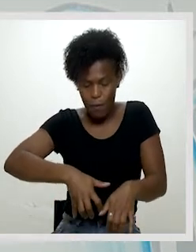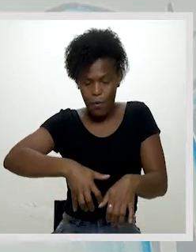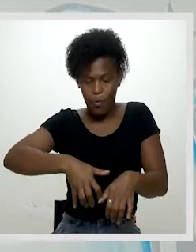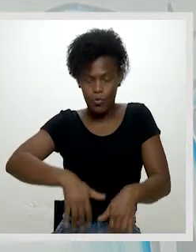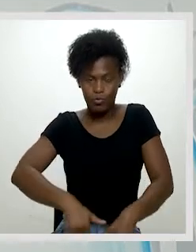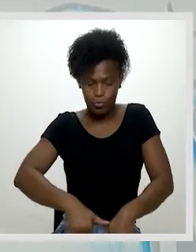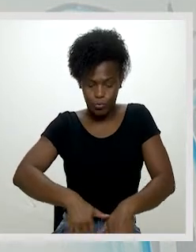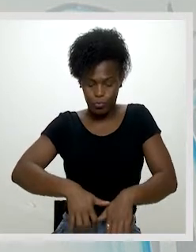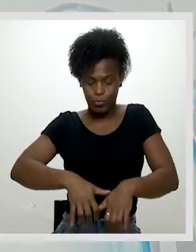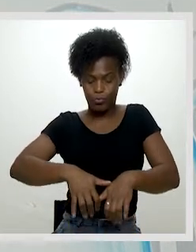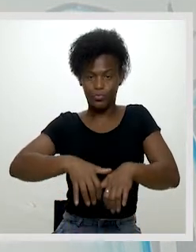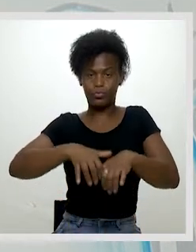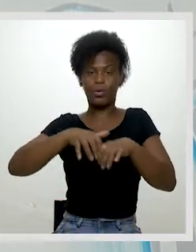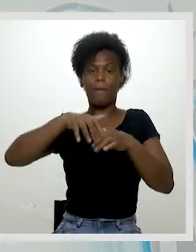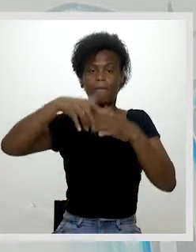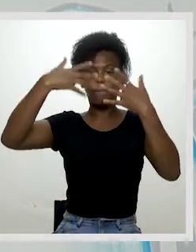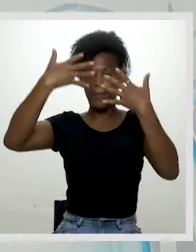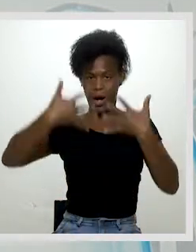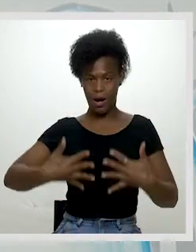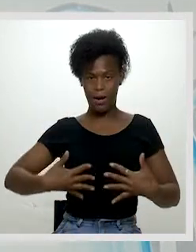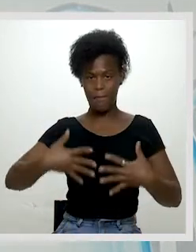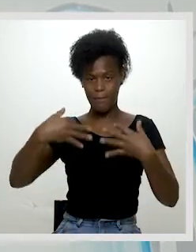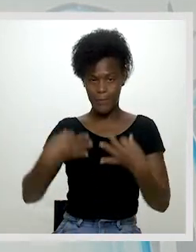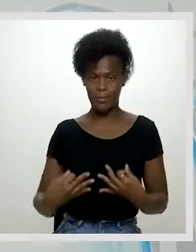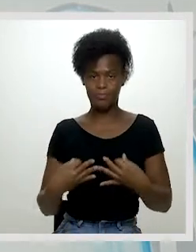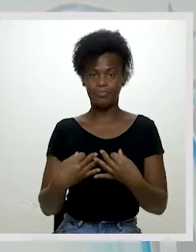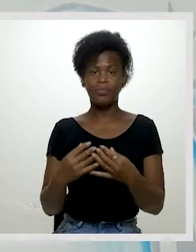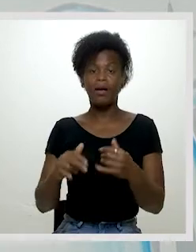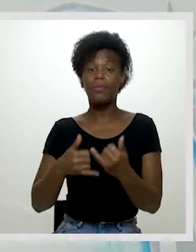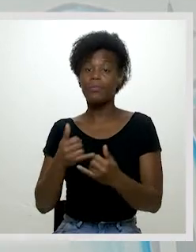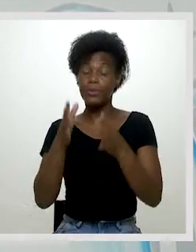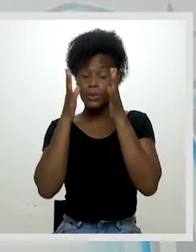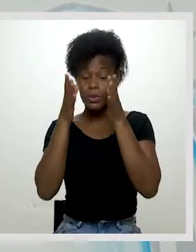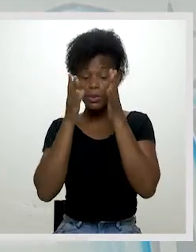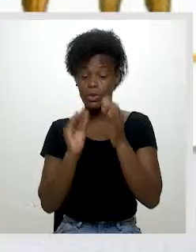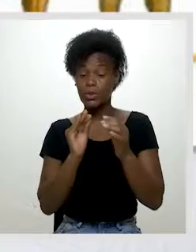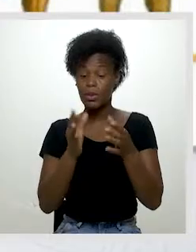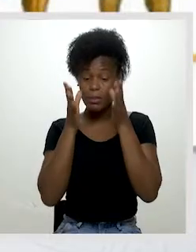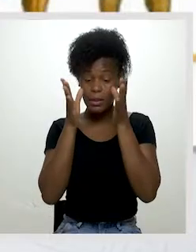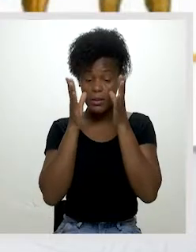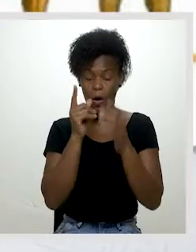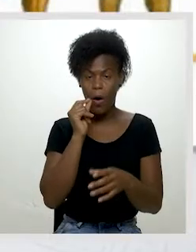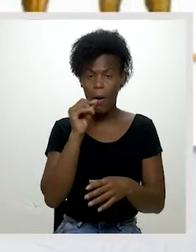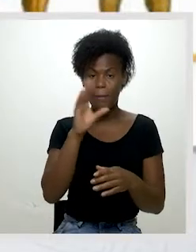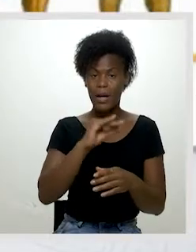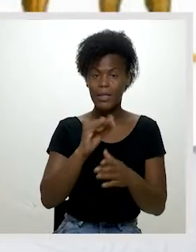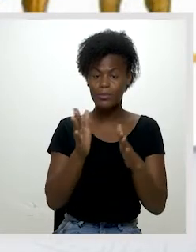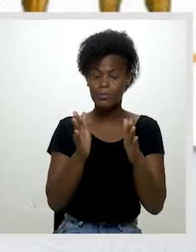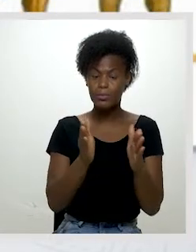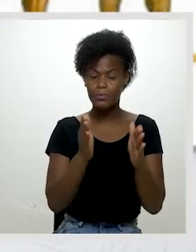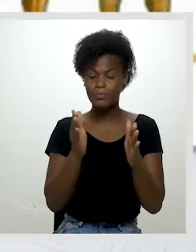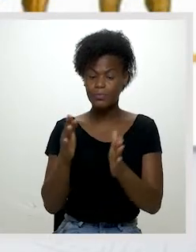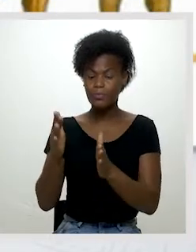para uma posição vertical, de pé. E chama-nos a atenção o homem mais à direita, que